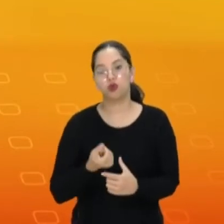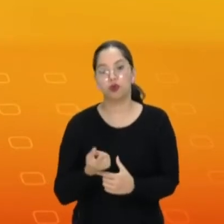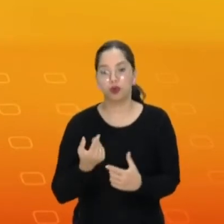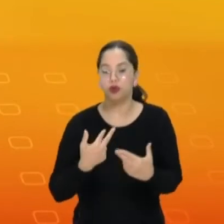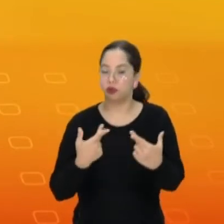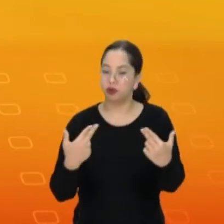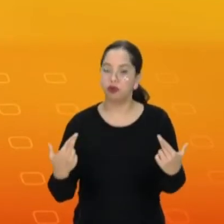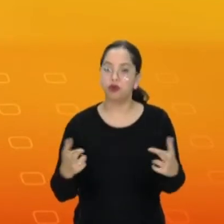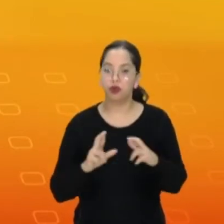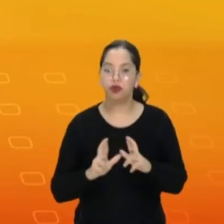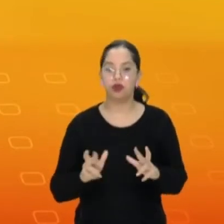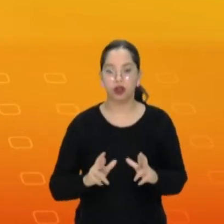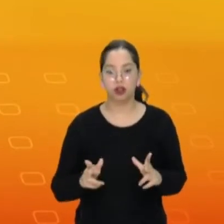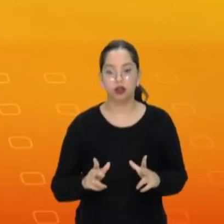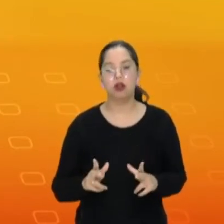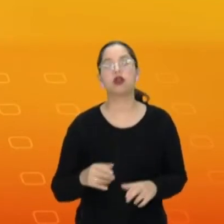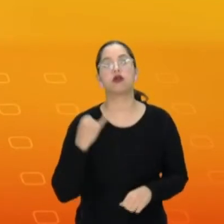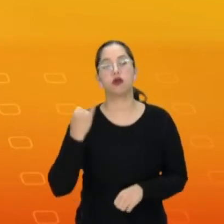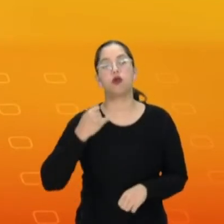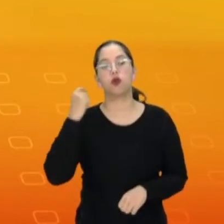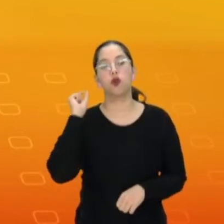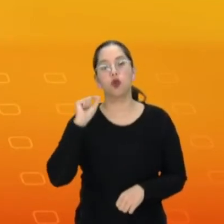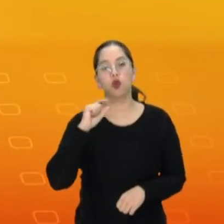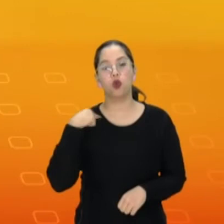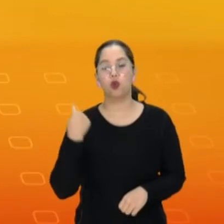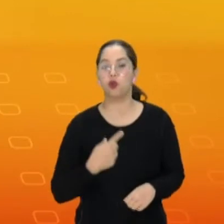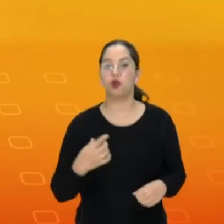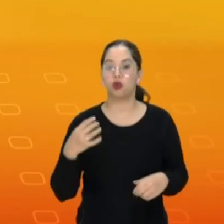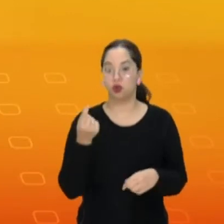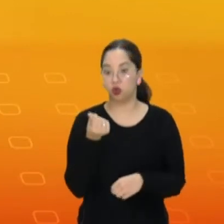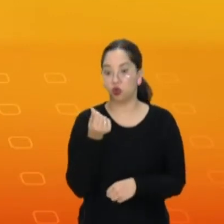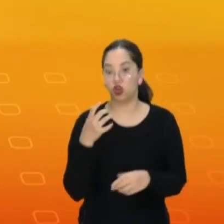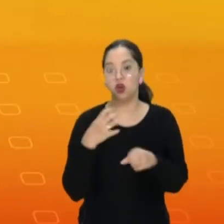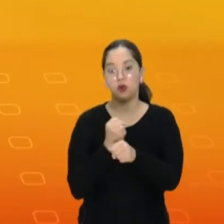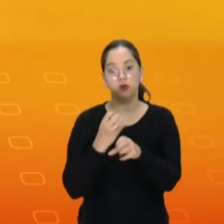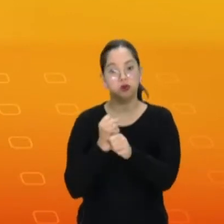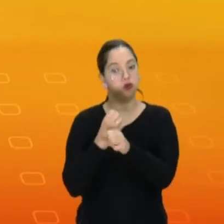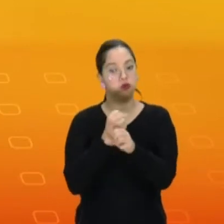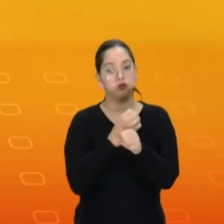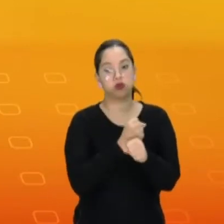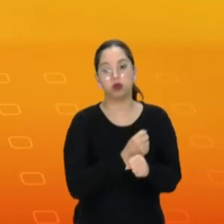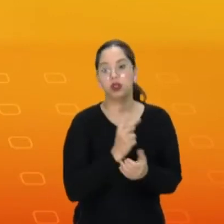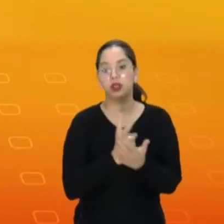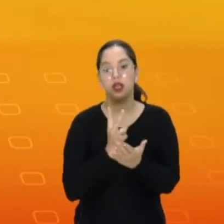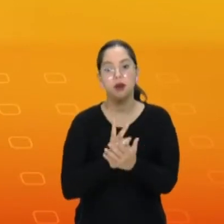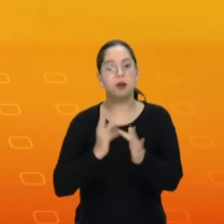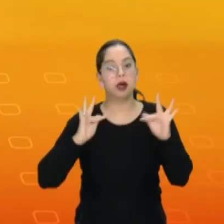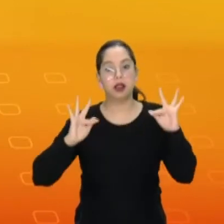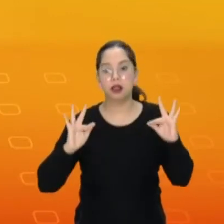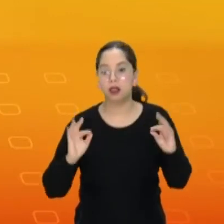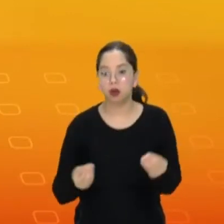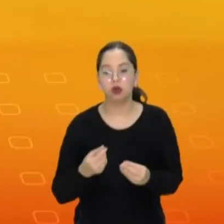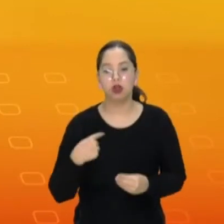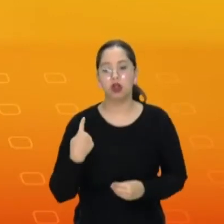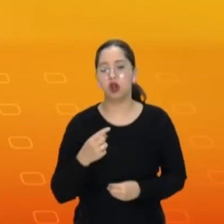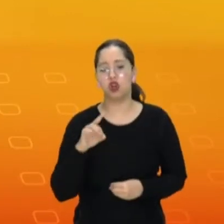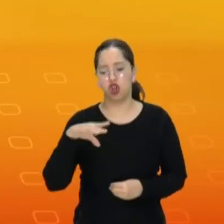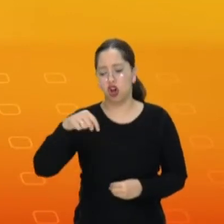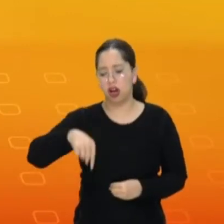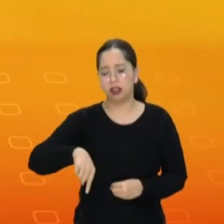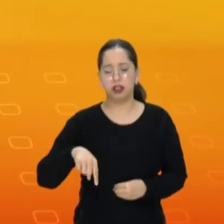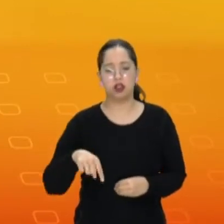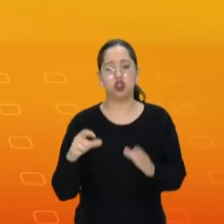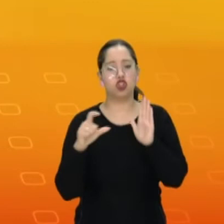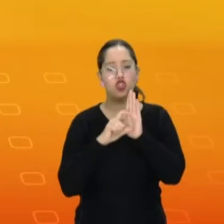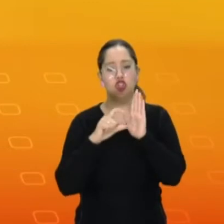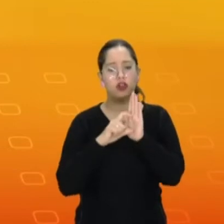fazer tudo o cálculo não só minha infraestrutura ou do meu soft né mas olhar o total chama pressiona que eu